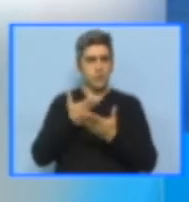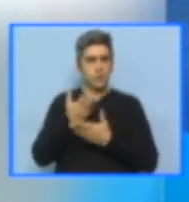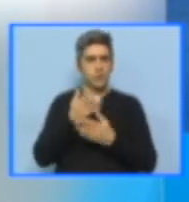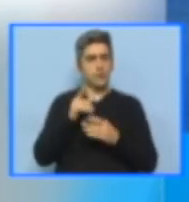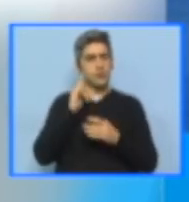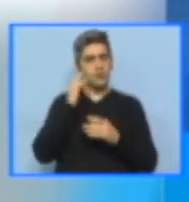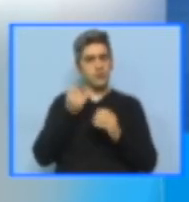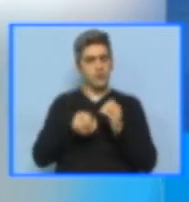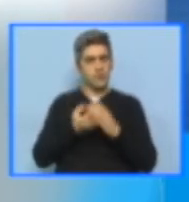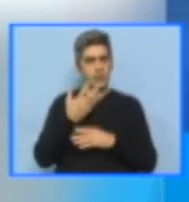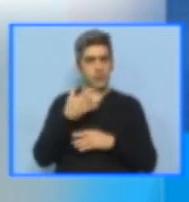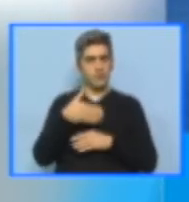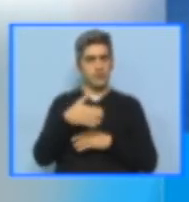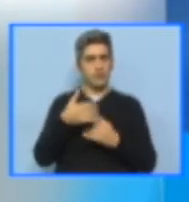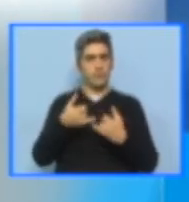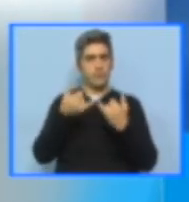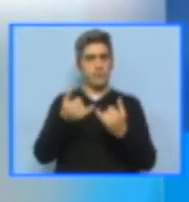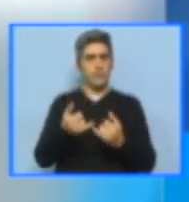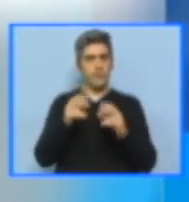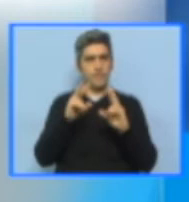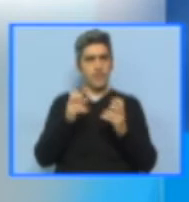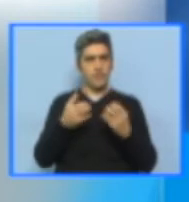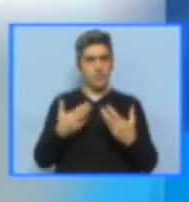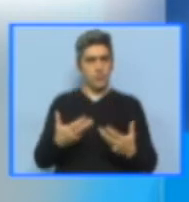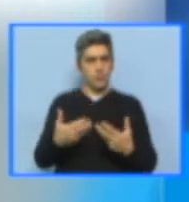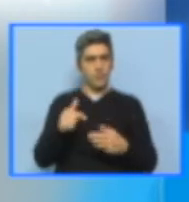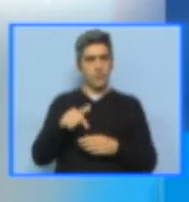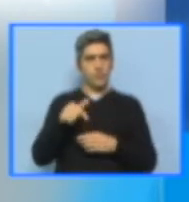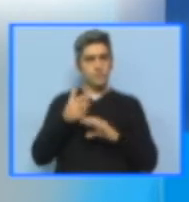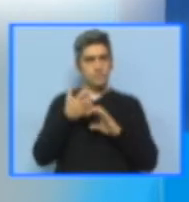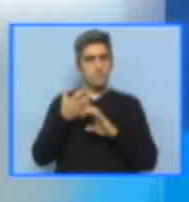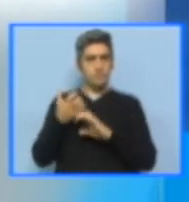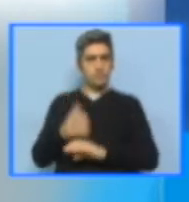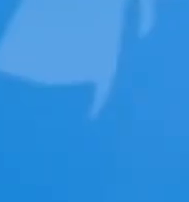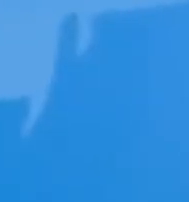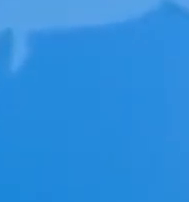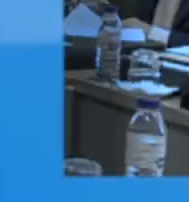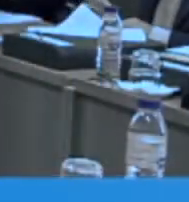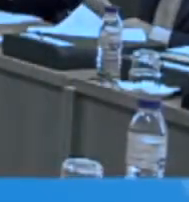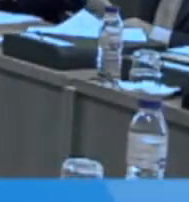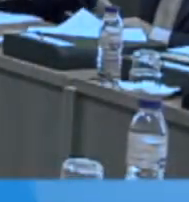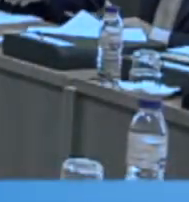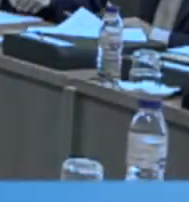esta iniciativa, é logo após os temas da atualidade que hoje destacamos.